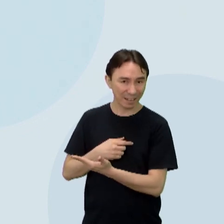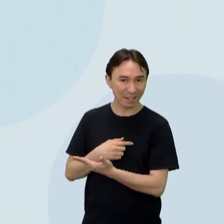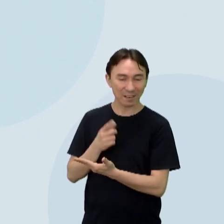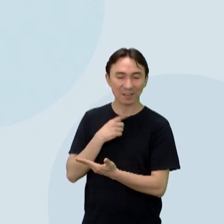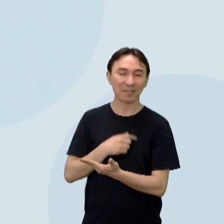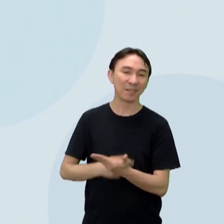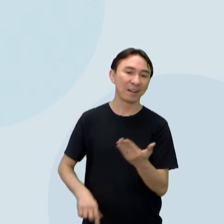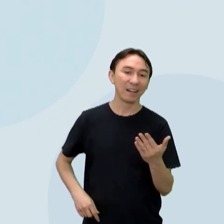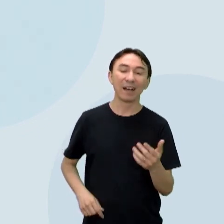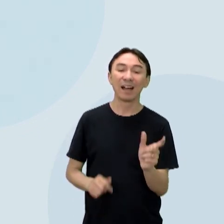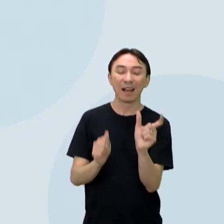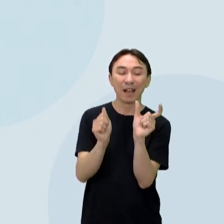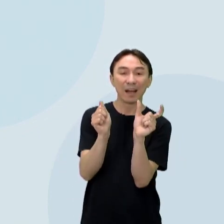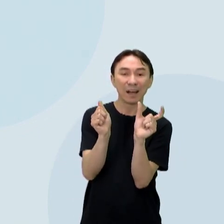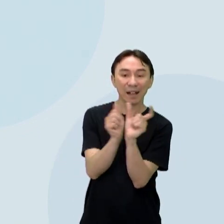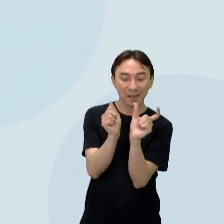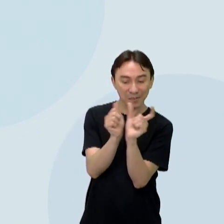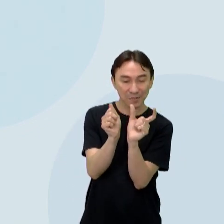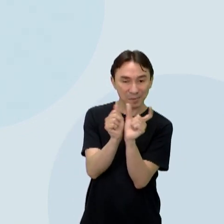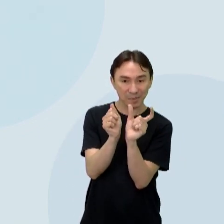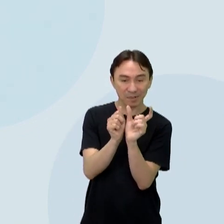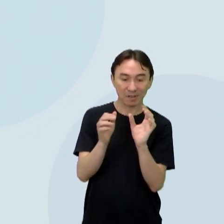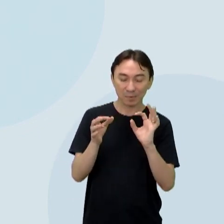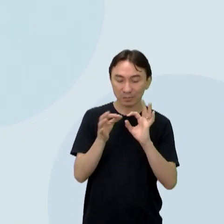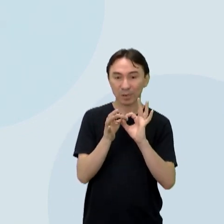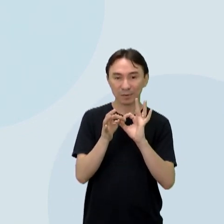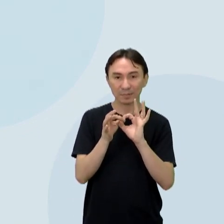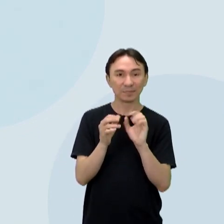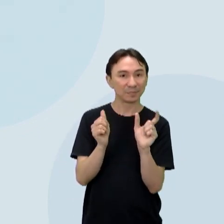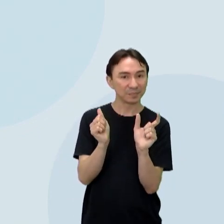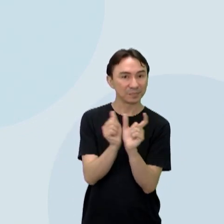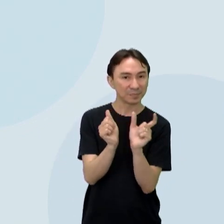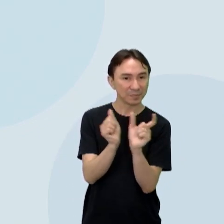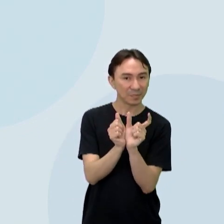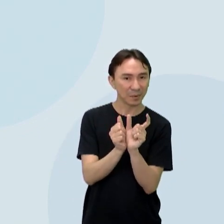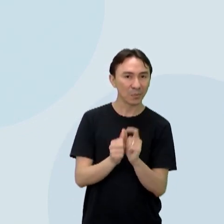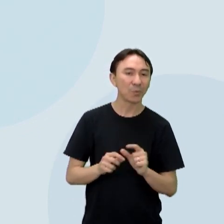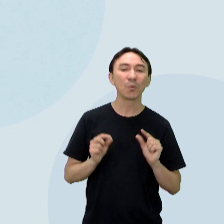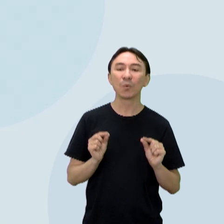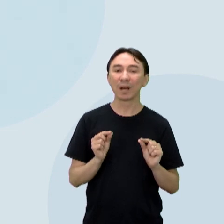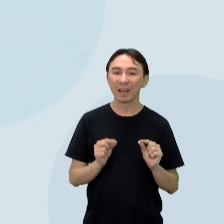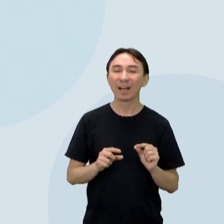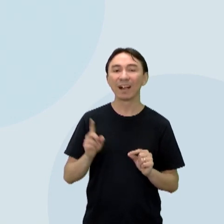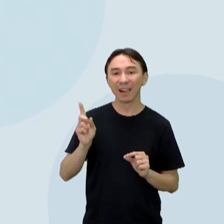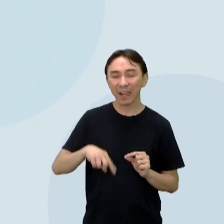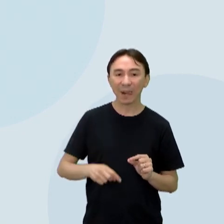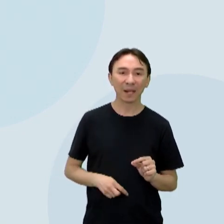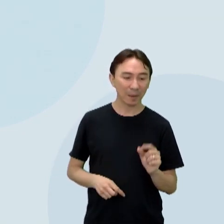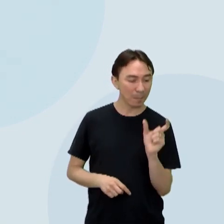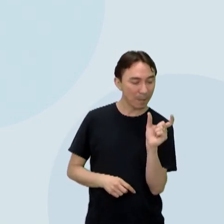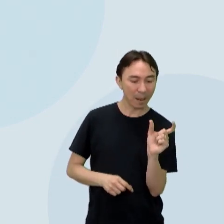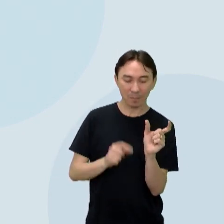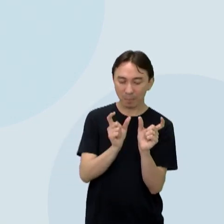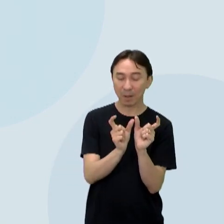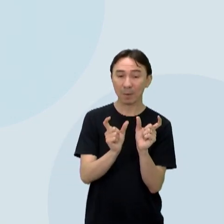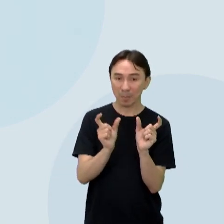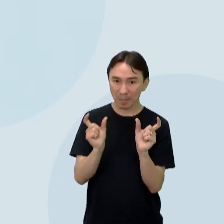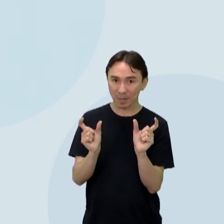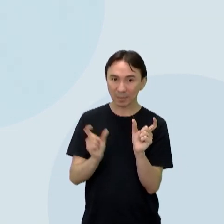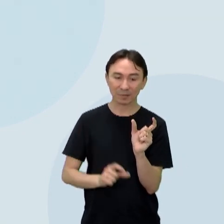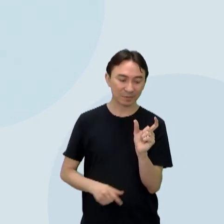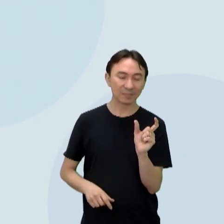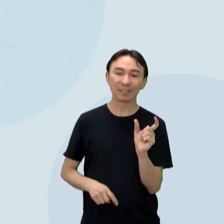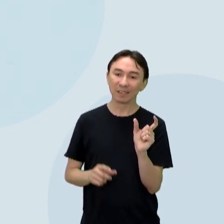adverbial, né? Uma locução. Por que uma locução adverbial? Porque é um conjuntinho de palavras com o valor